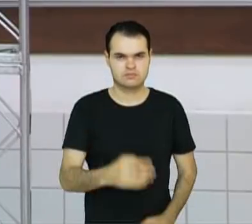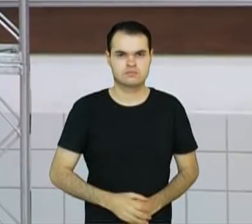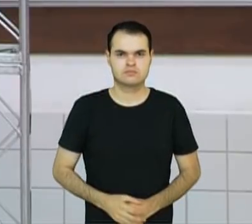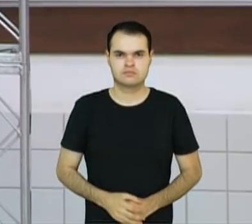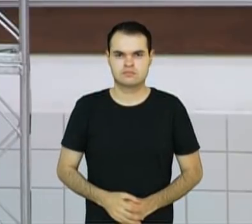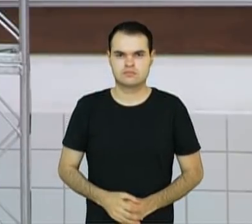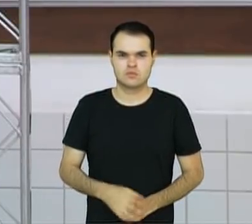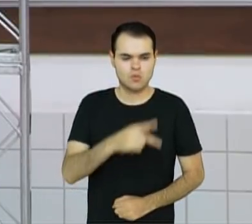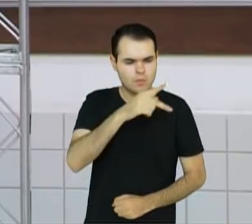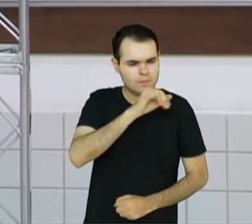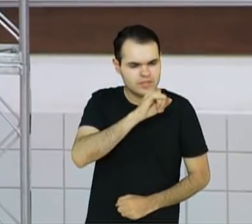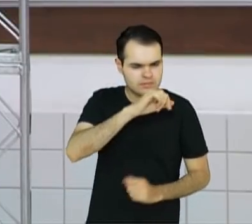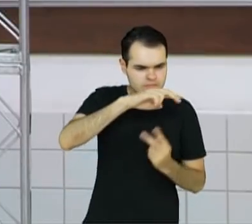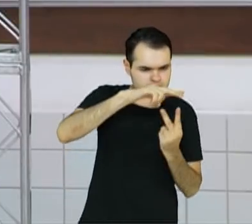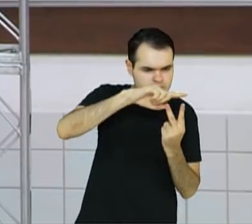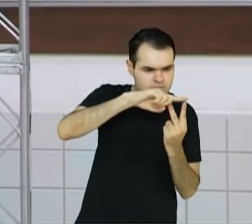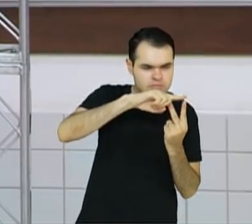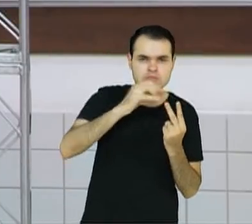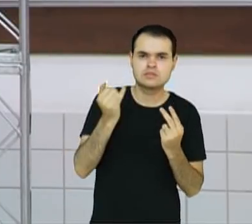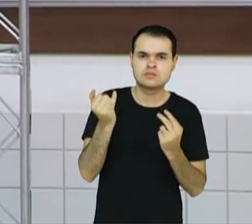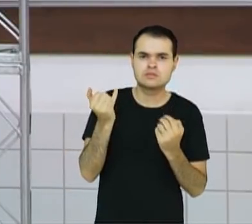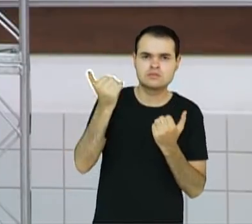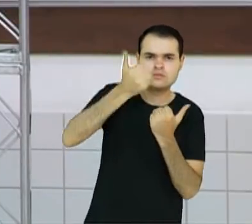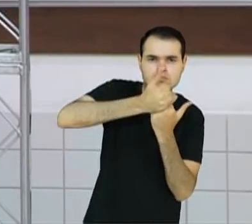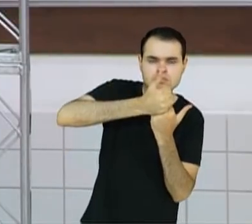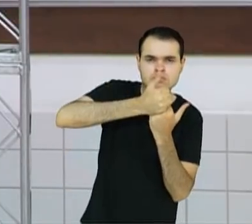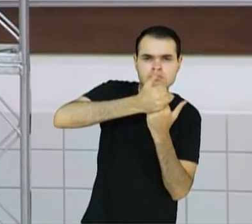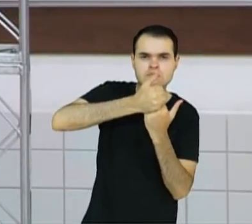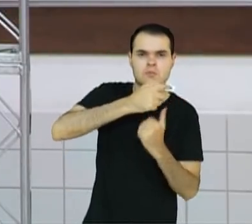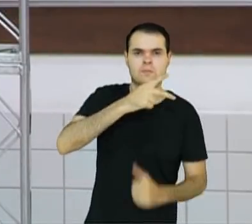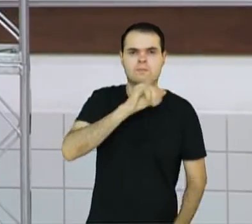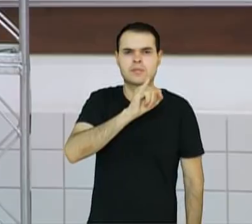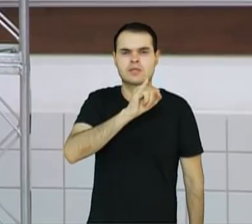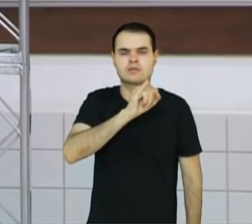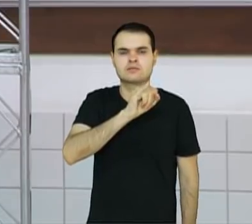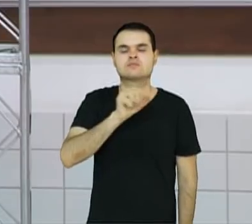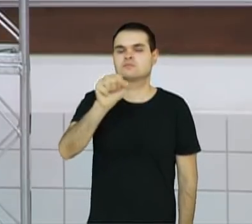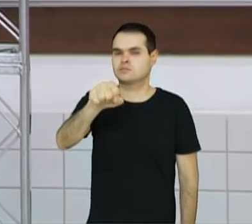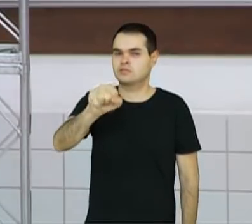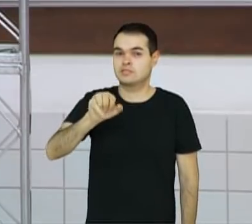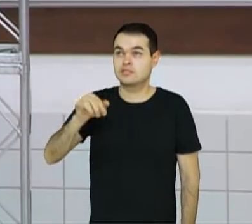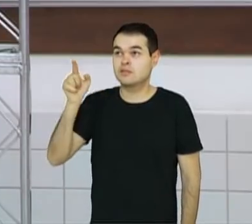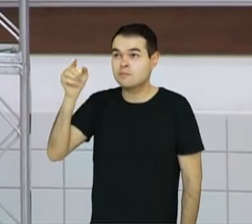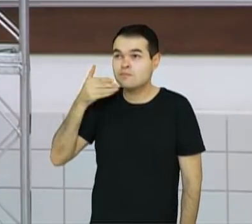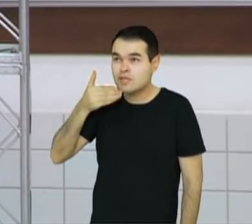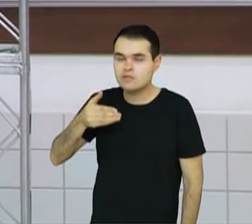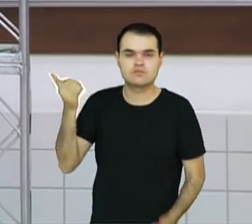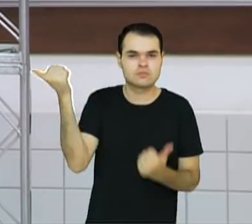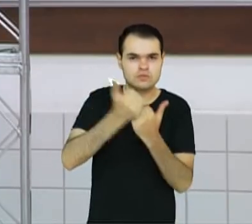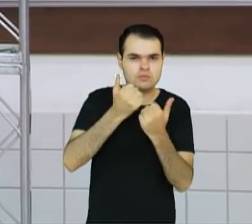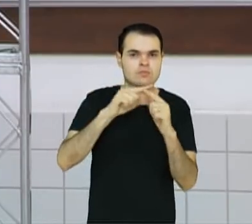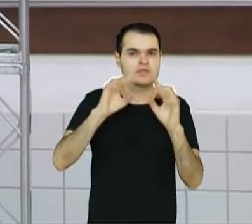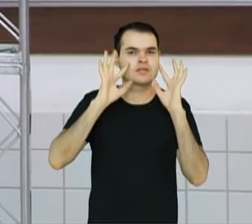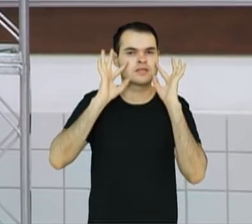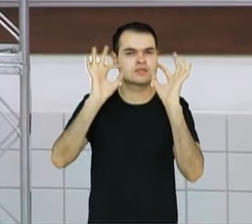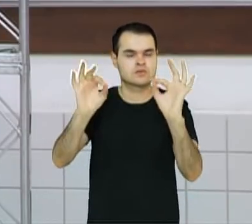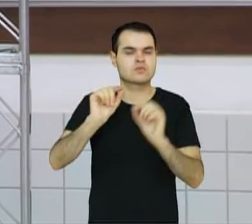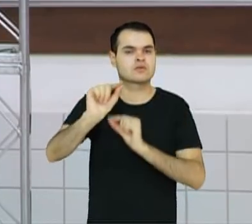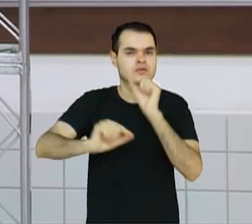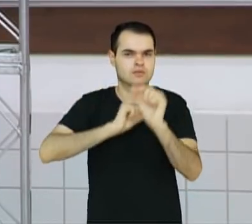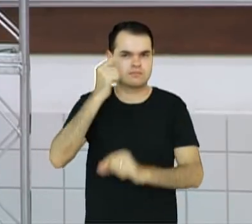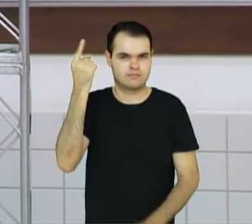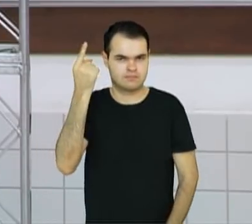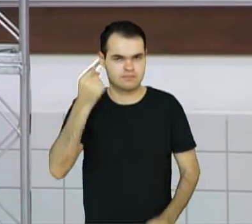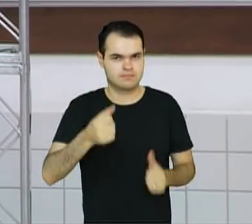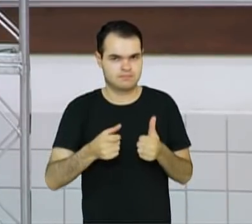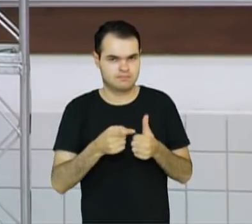o π igual a 3,14? Se o enunciado disser, você substitui. Só que você precisa ficar atento com algumas situações. Primeiro,